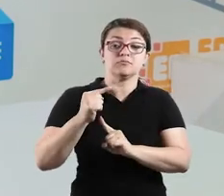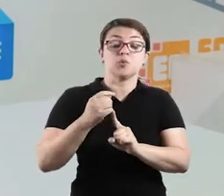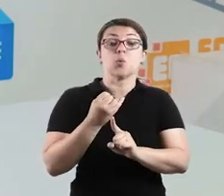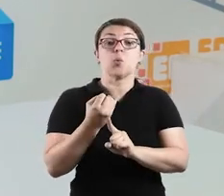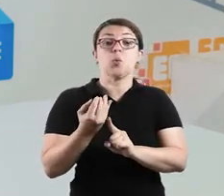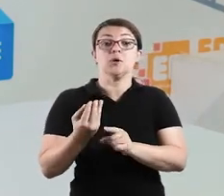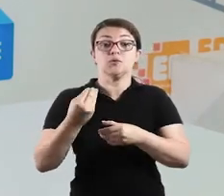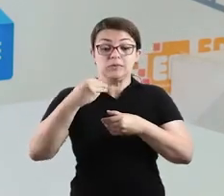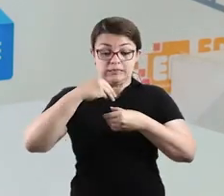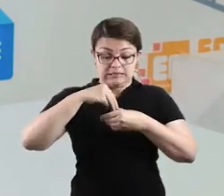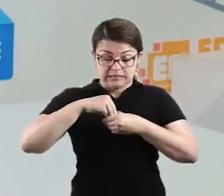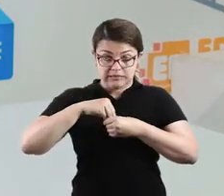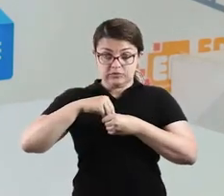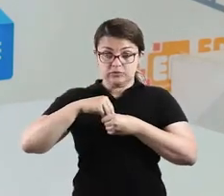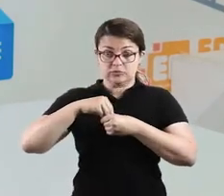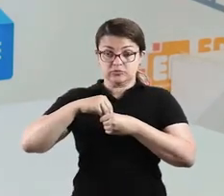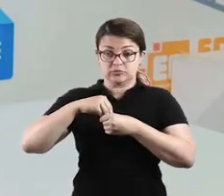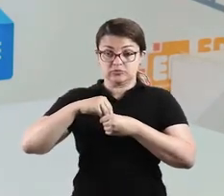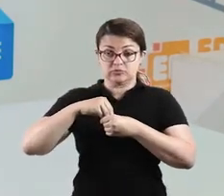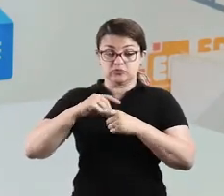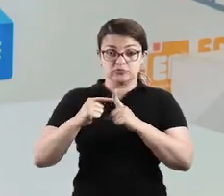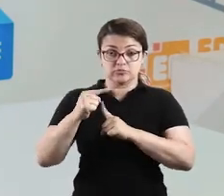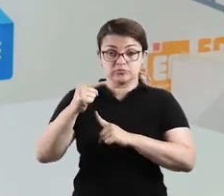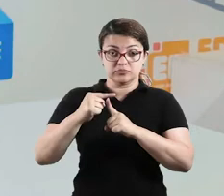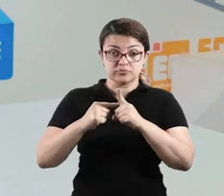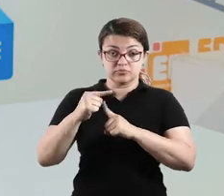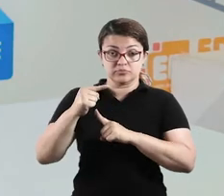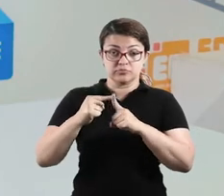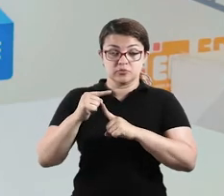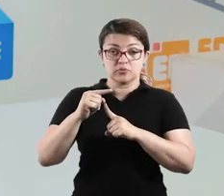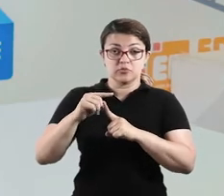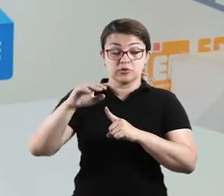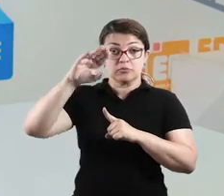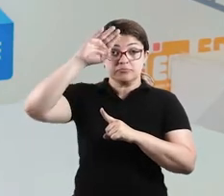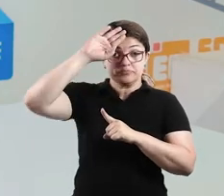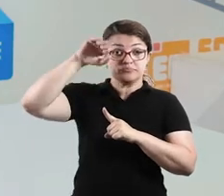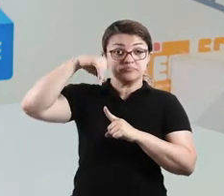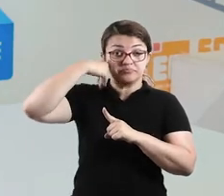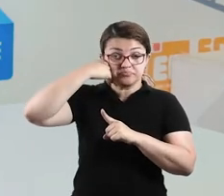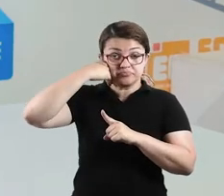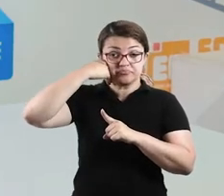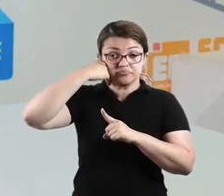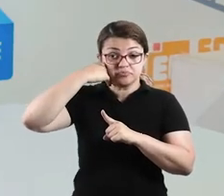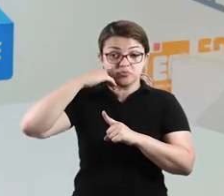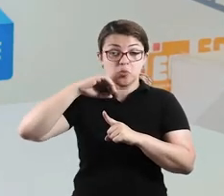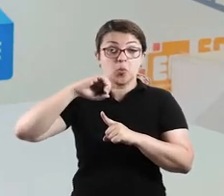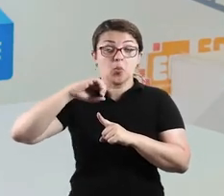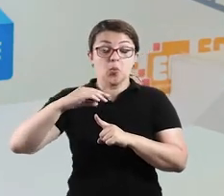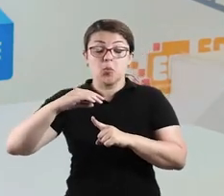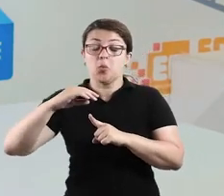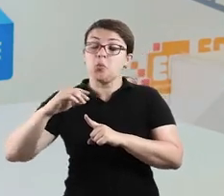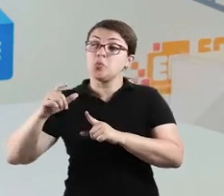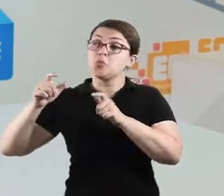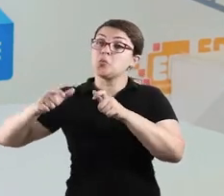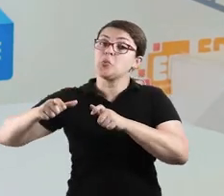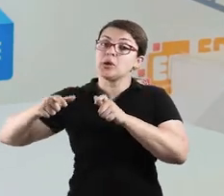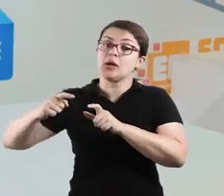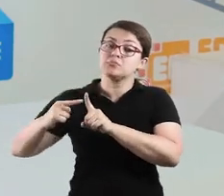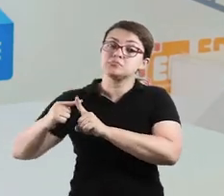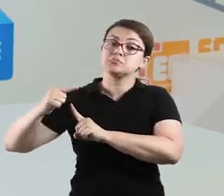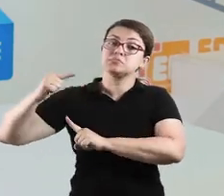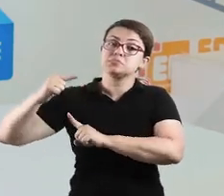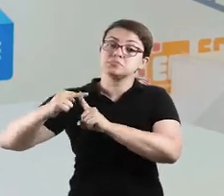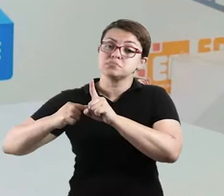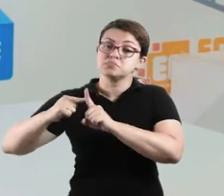grau de calor ou de frio de um ambiente ou de uma pessoa. Basicamente, simples é isso o